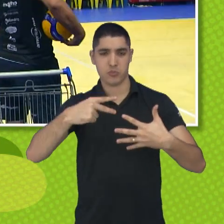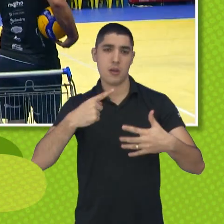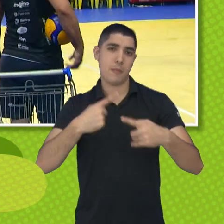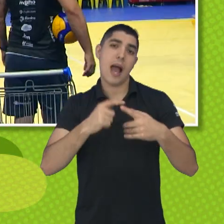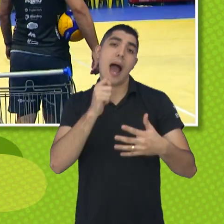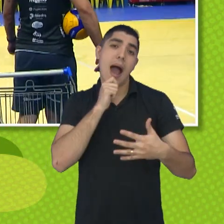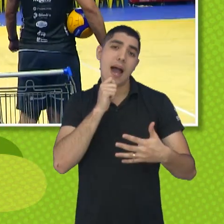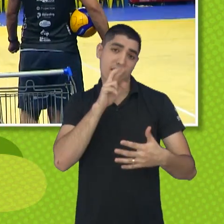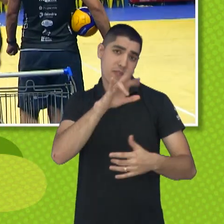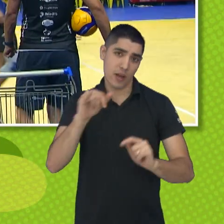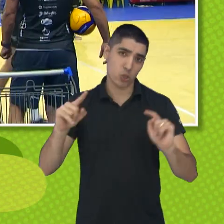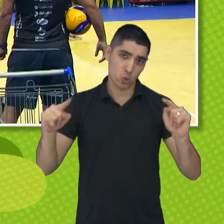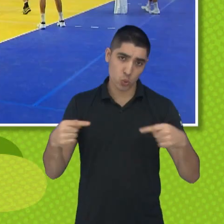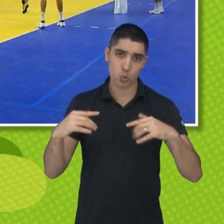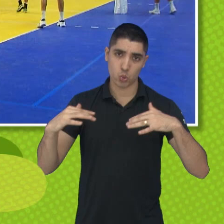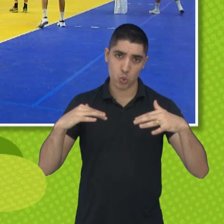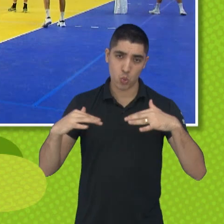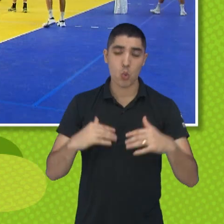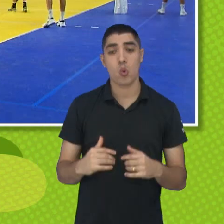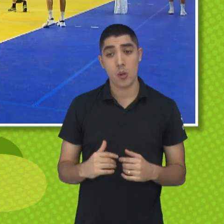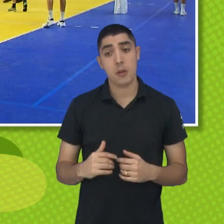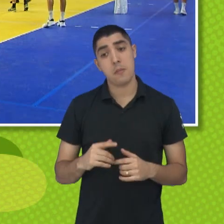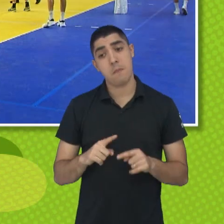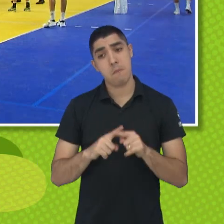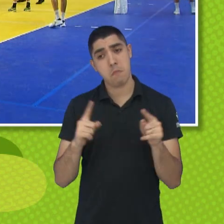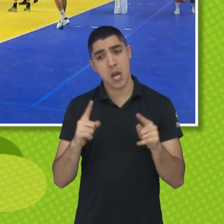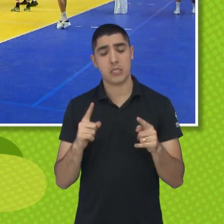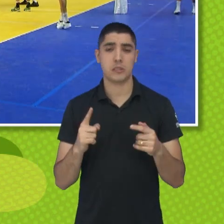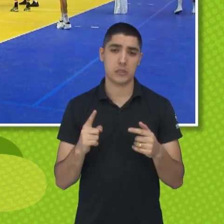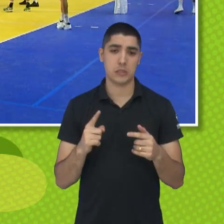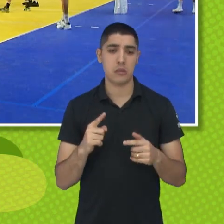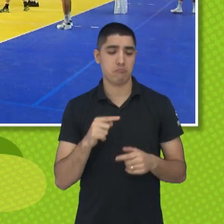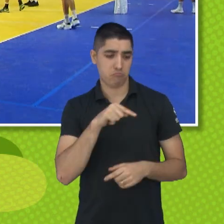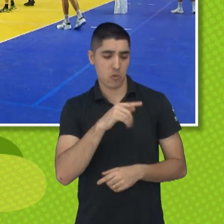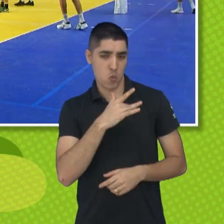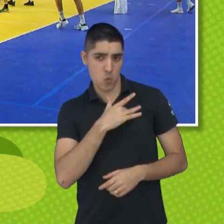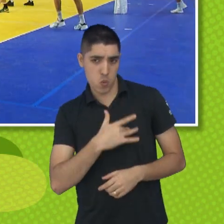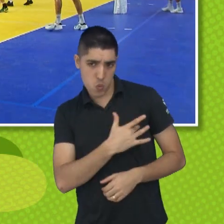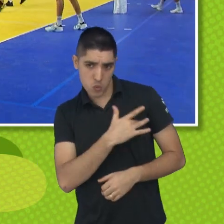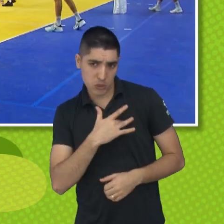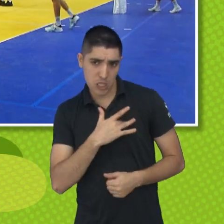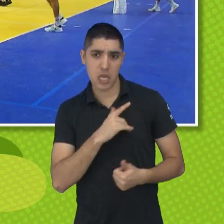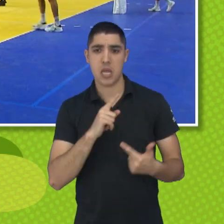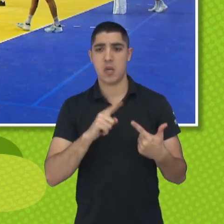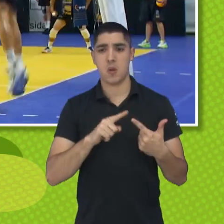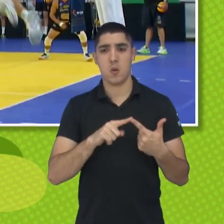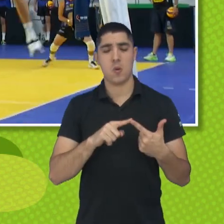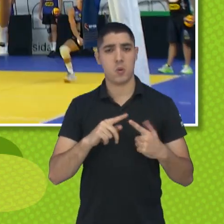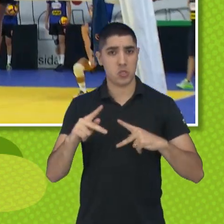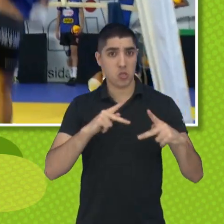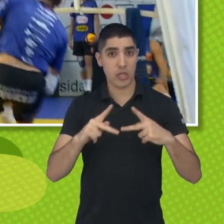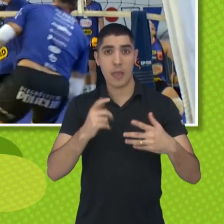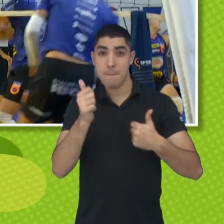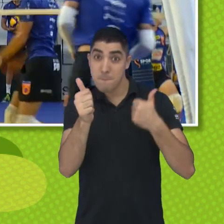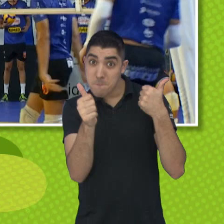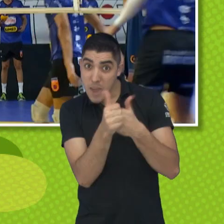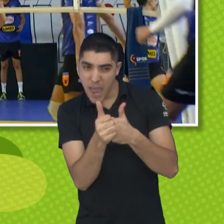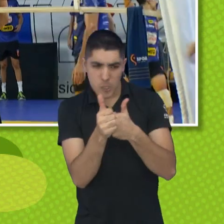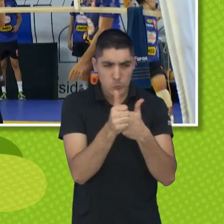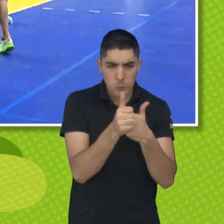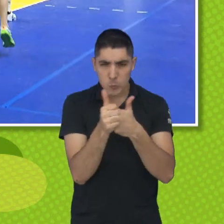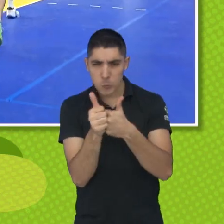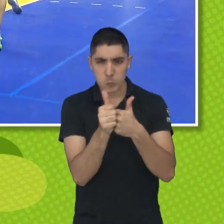a menos, enfim. E os dois, né, tanto o Cruzeiro e o São José, um está no carcanhar do outro ali. Quem